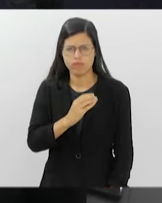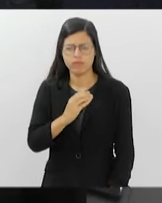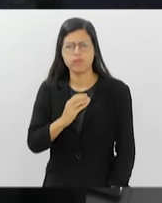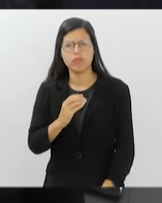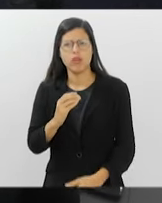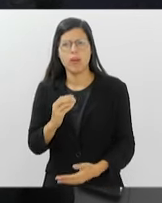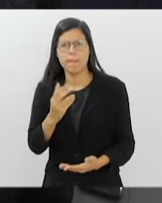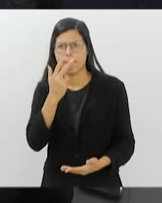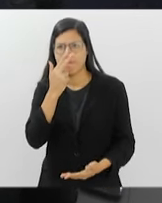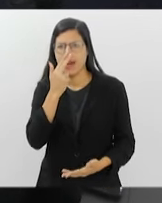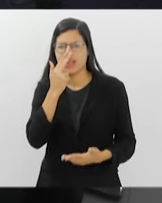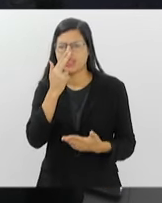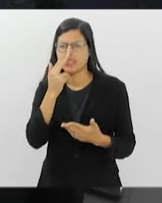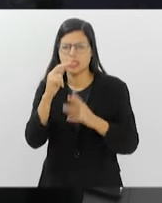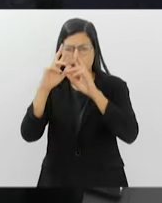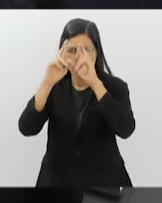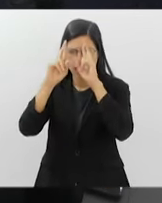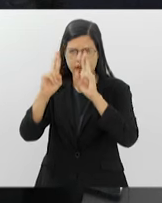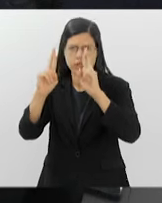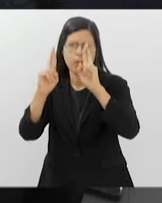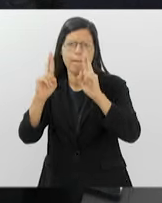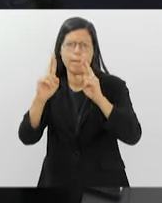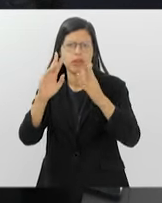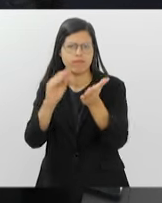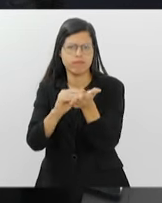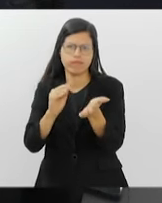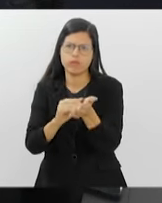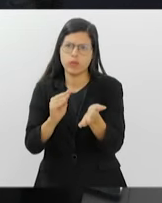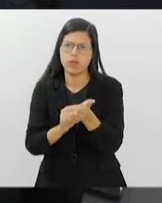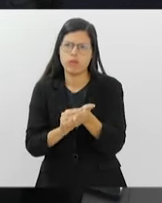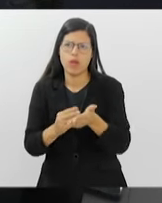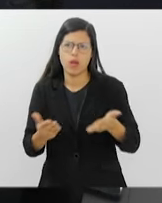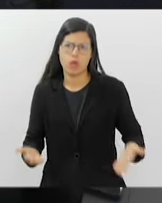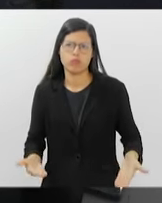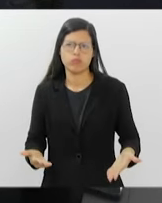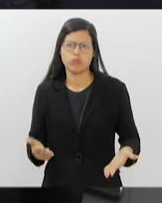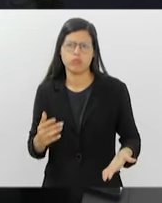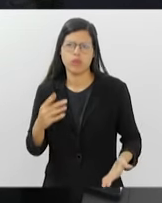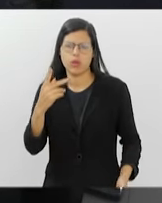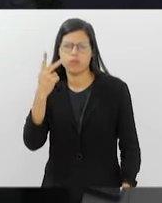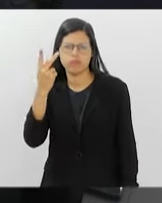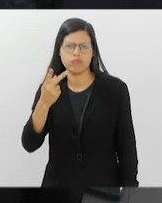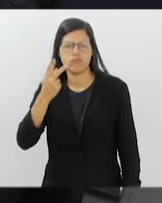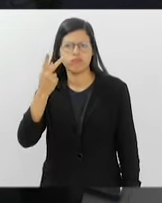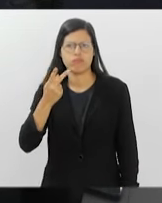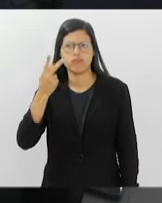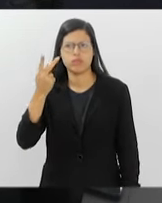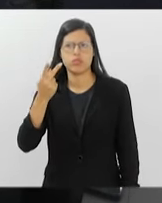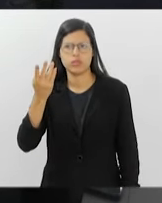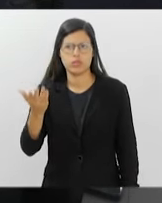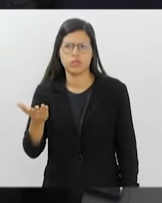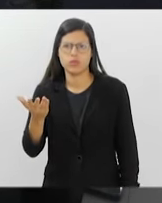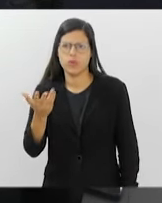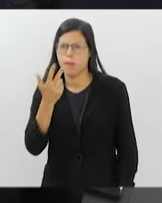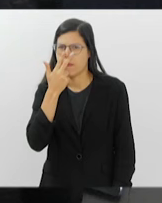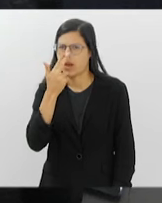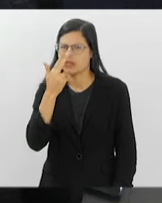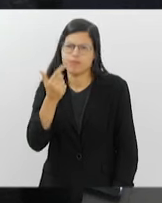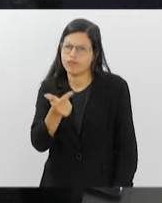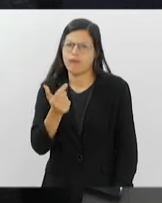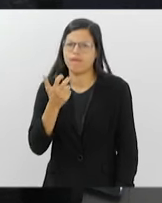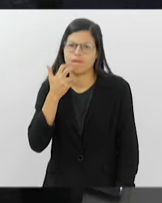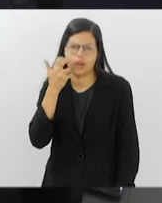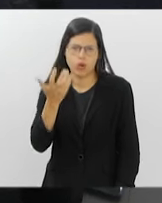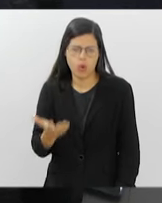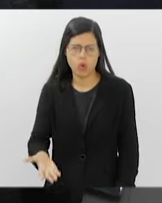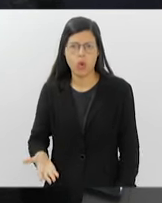respeito para com o Parlamento por parte do chefe de gabinete do governador Ô meu irmão ISS é pouca vergonha com nós que estamos aqui